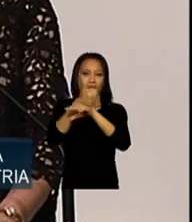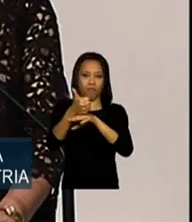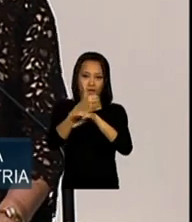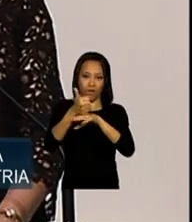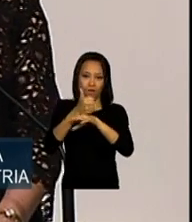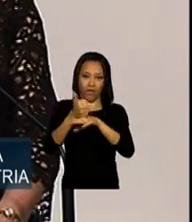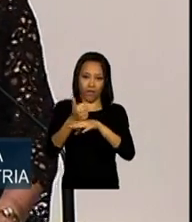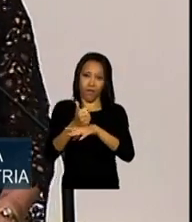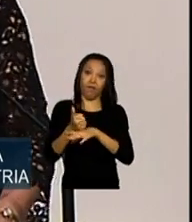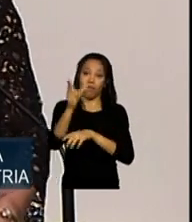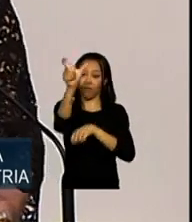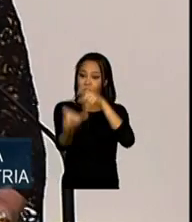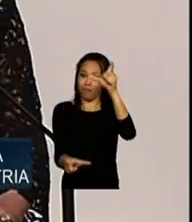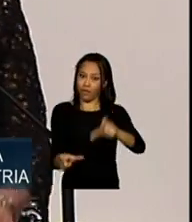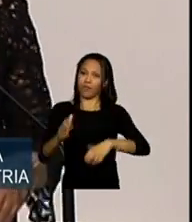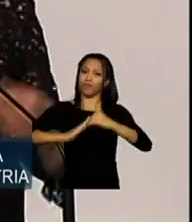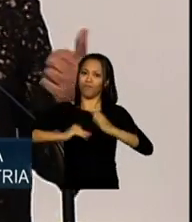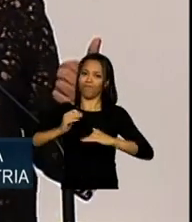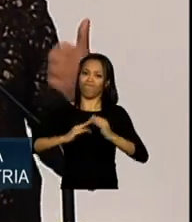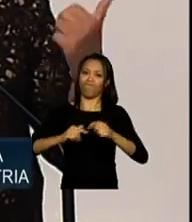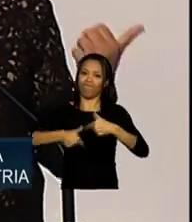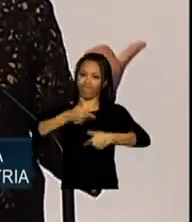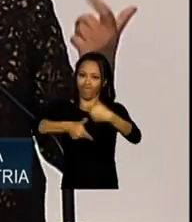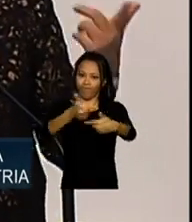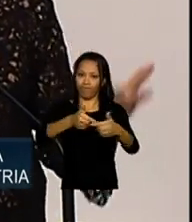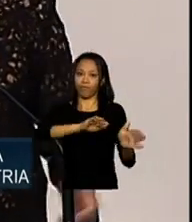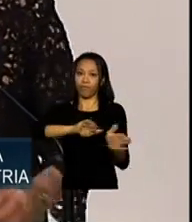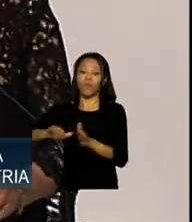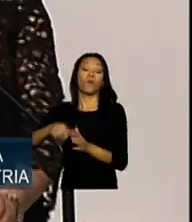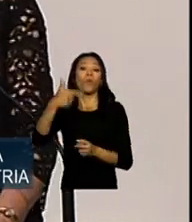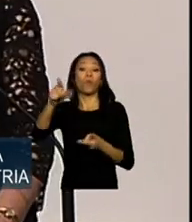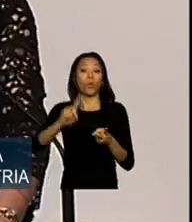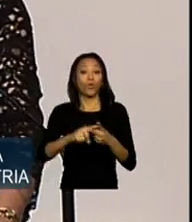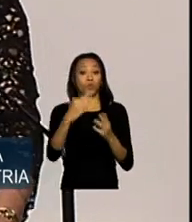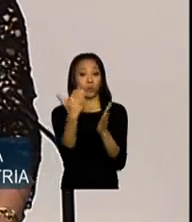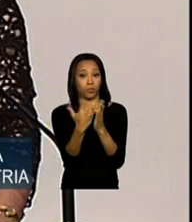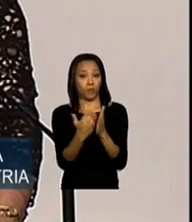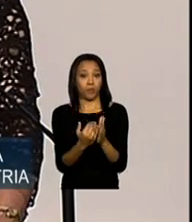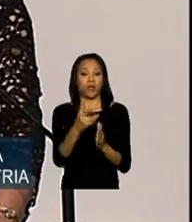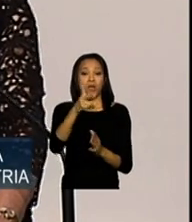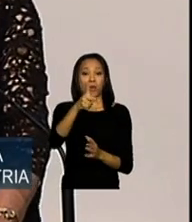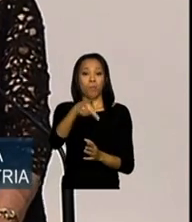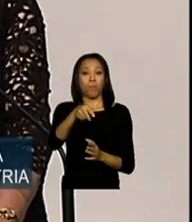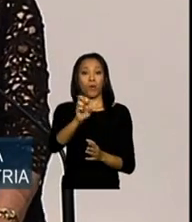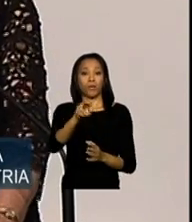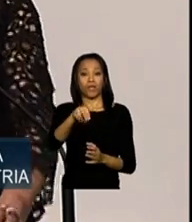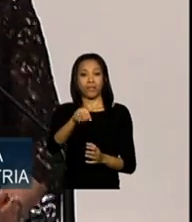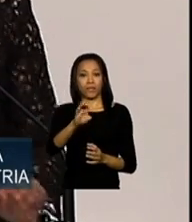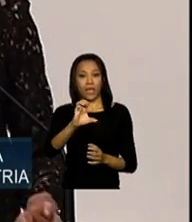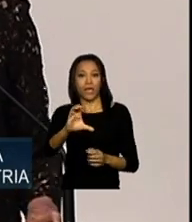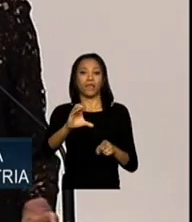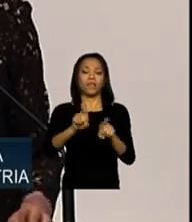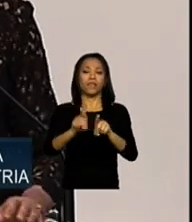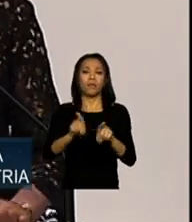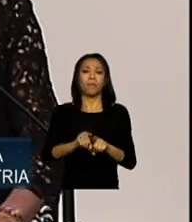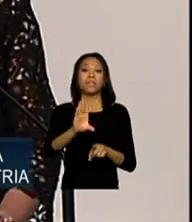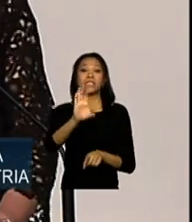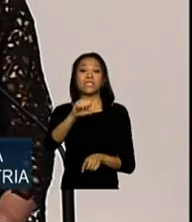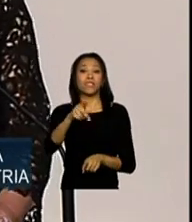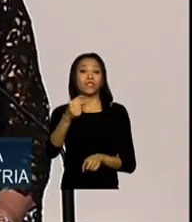nossa mão de obra. Nos dois casos, Pronatec e Ciências Sem Fronteira, estamos